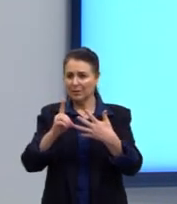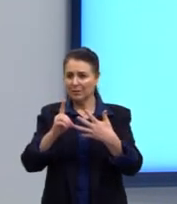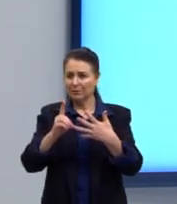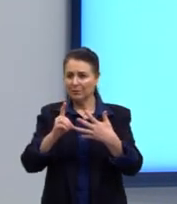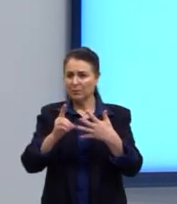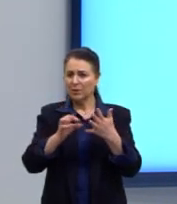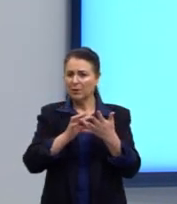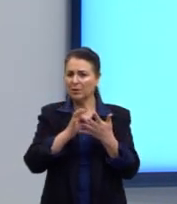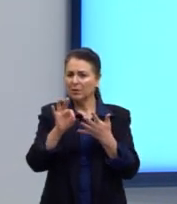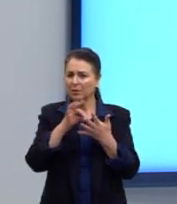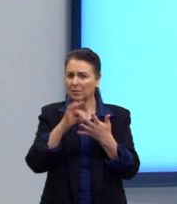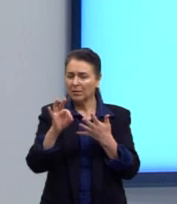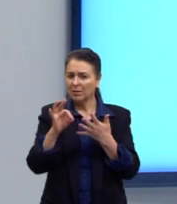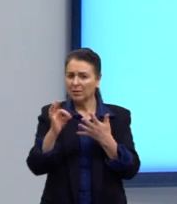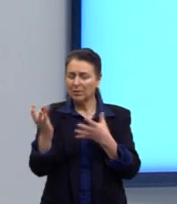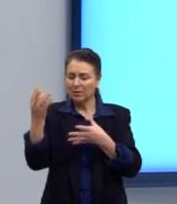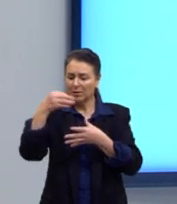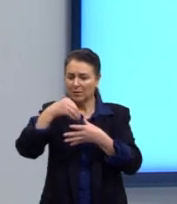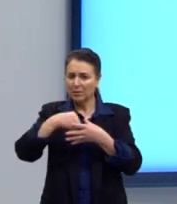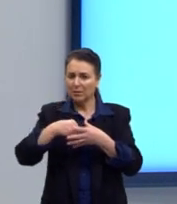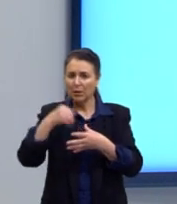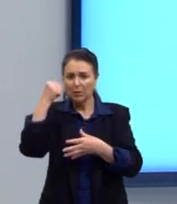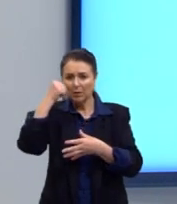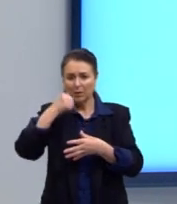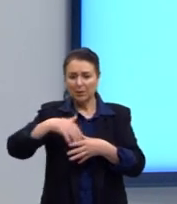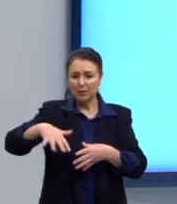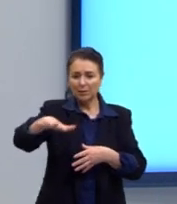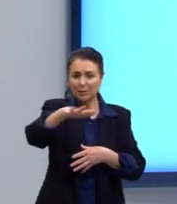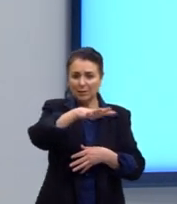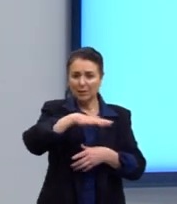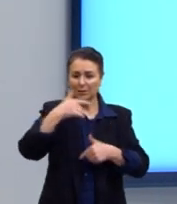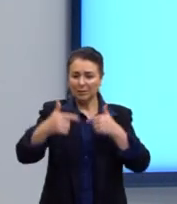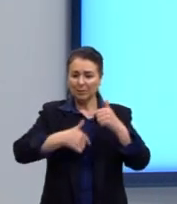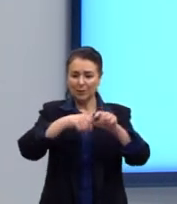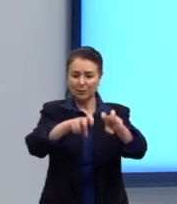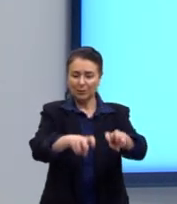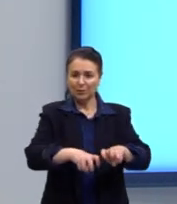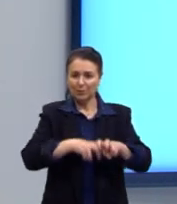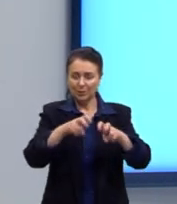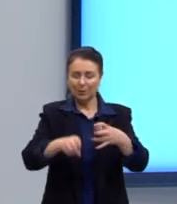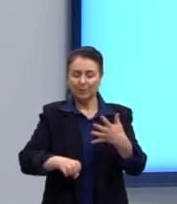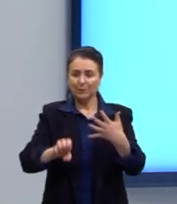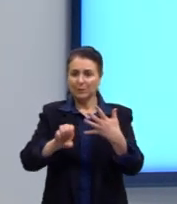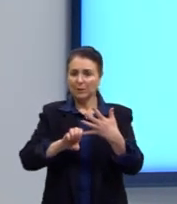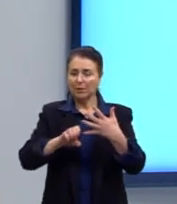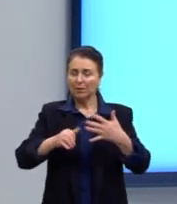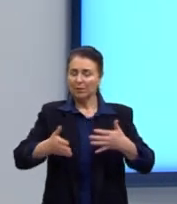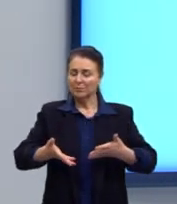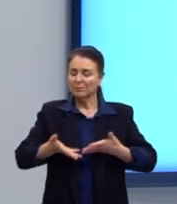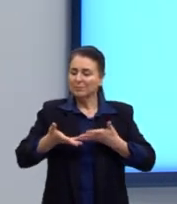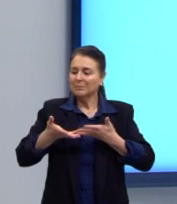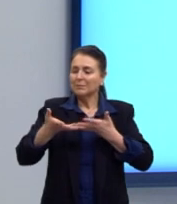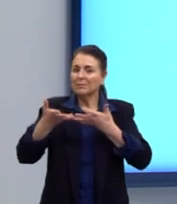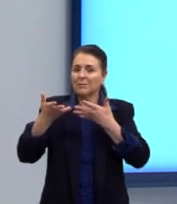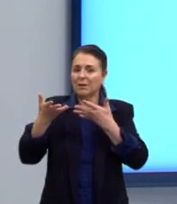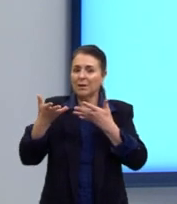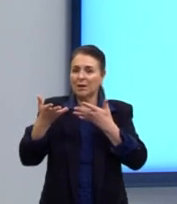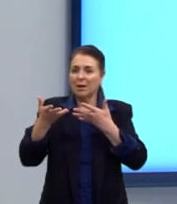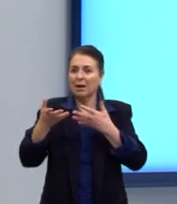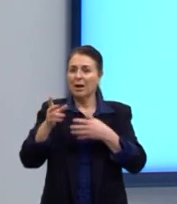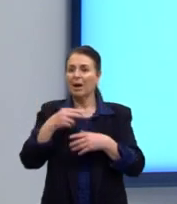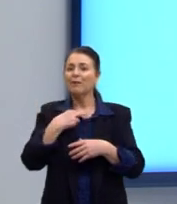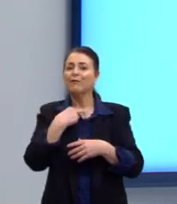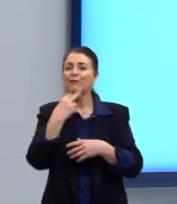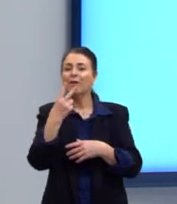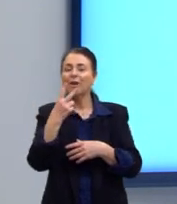ressaltar a inserção de mulher no mercado de trabalho rural ou letra e exaltar liricamente a voz materna